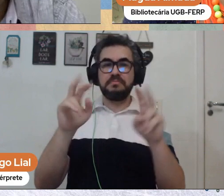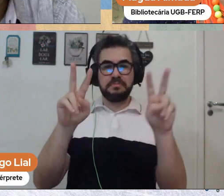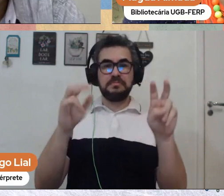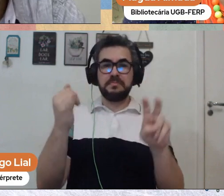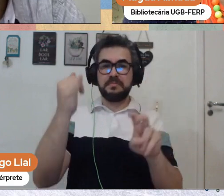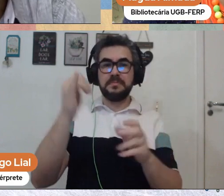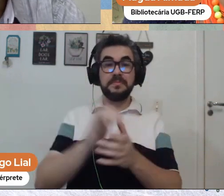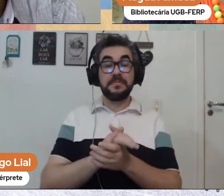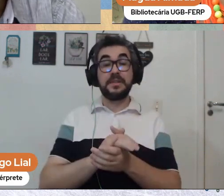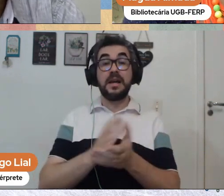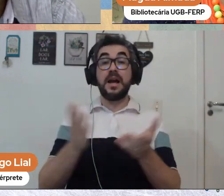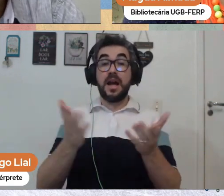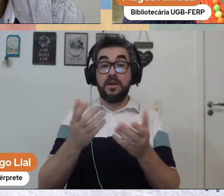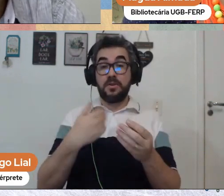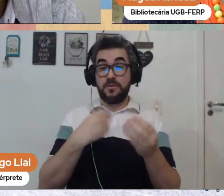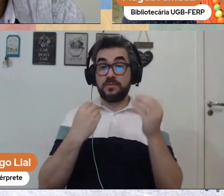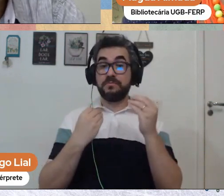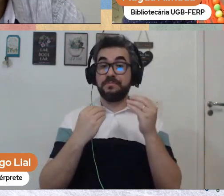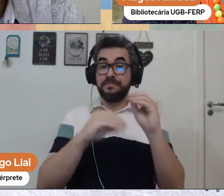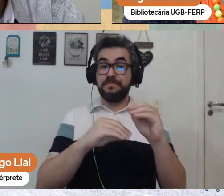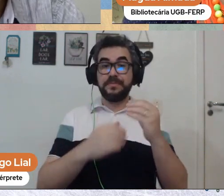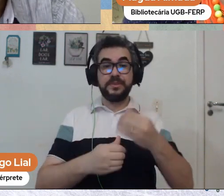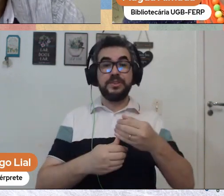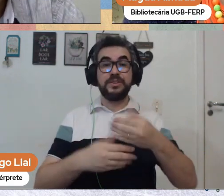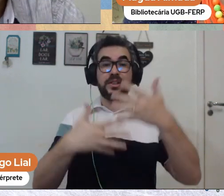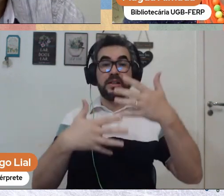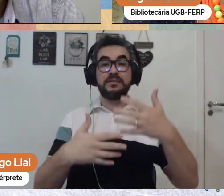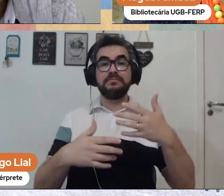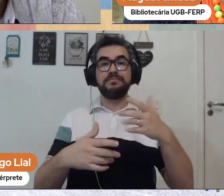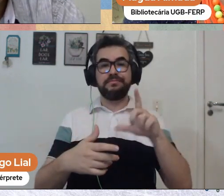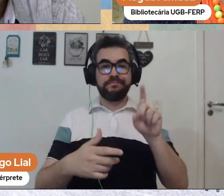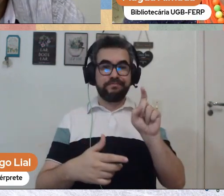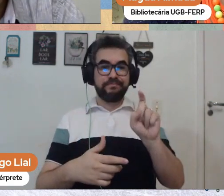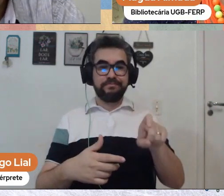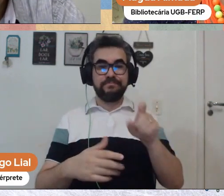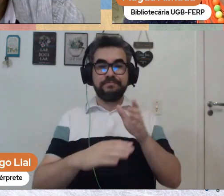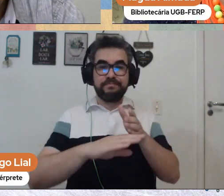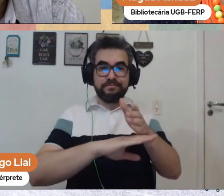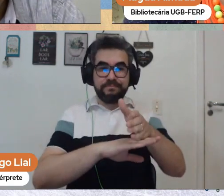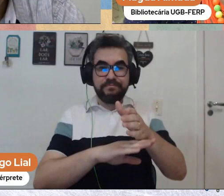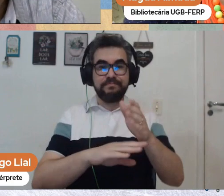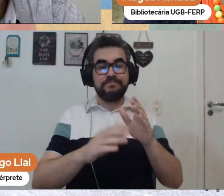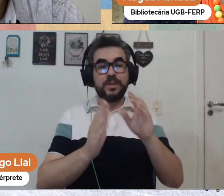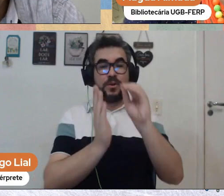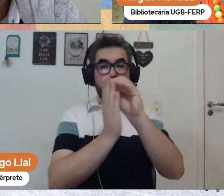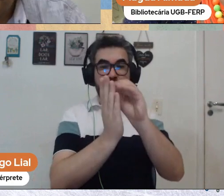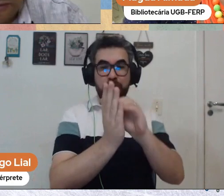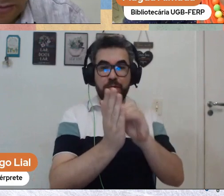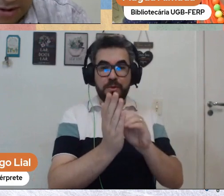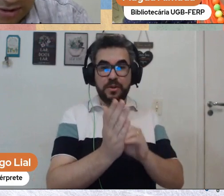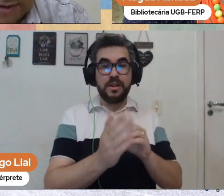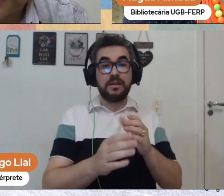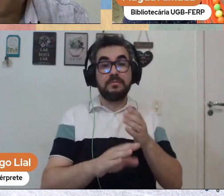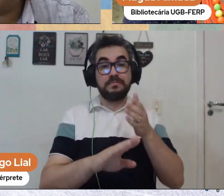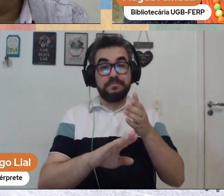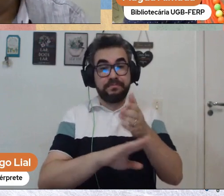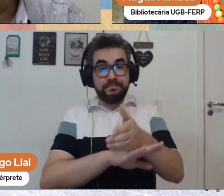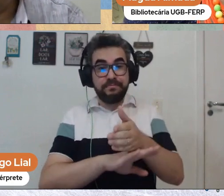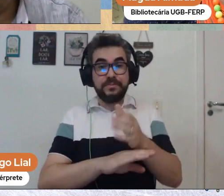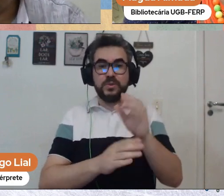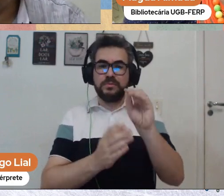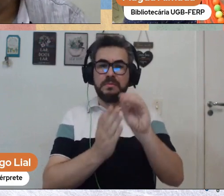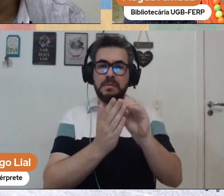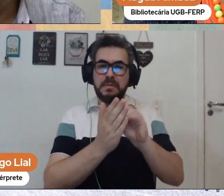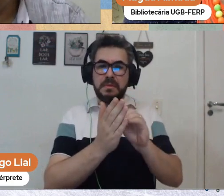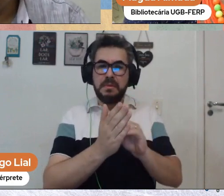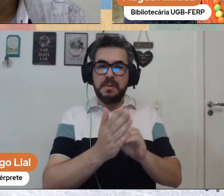avaliação, tá? Para que você possa aí receber o seu certificado de participação por e-mail. Deixa eu soltar logo